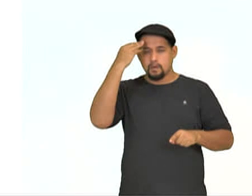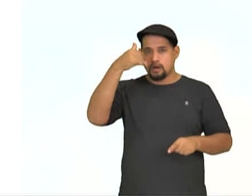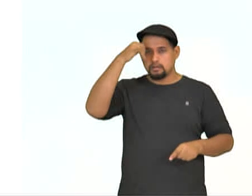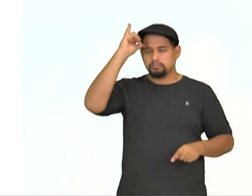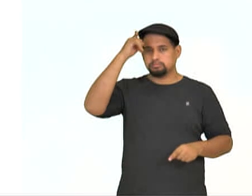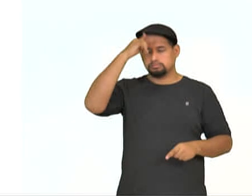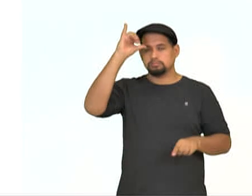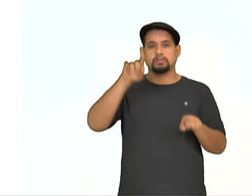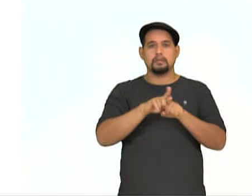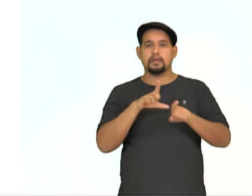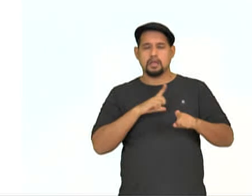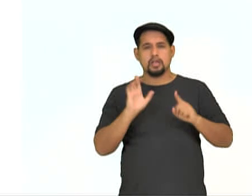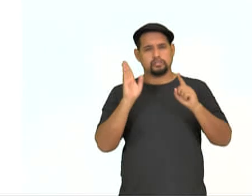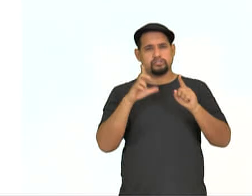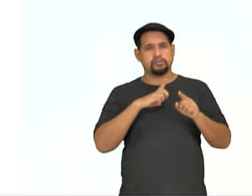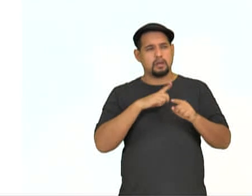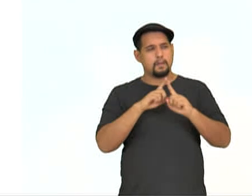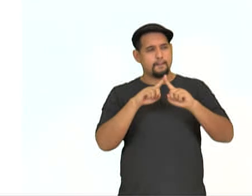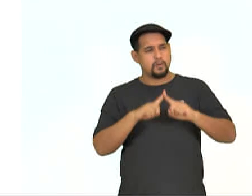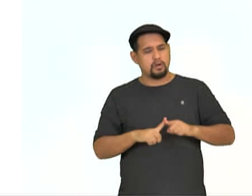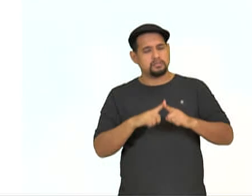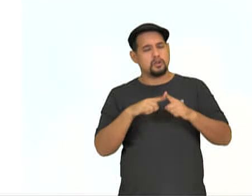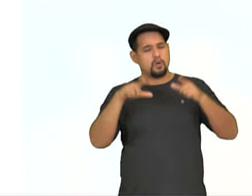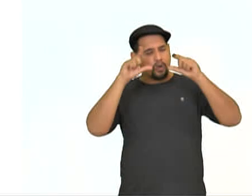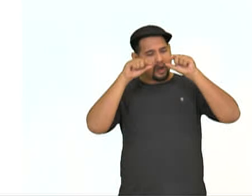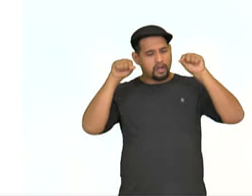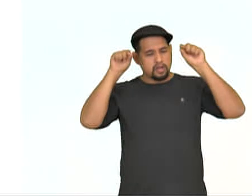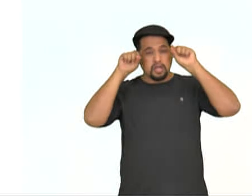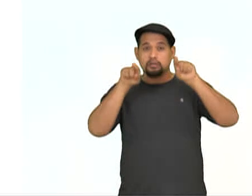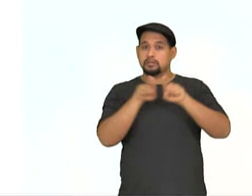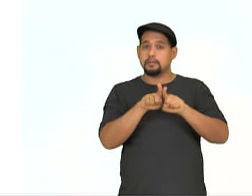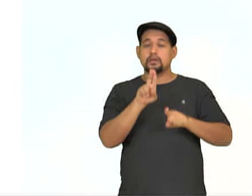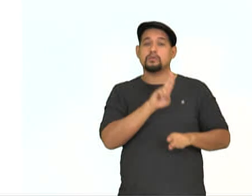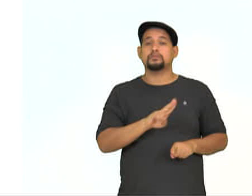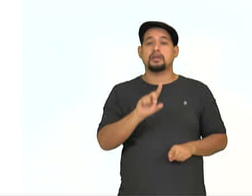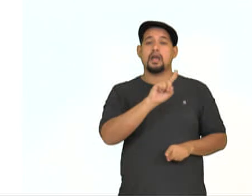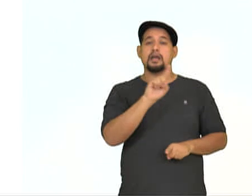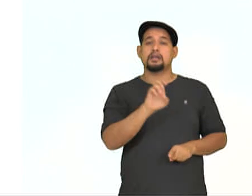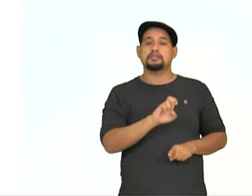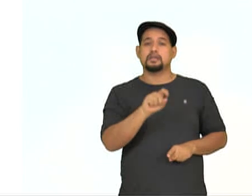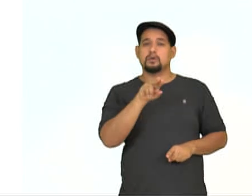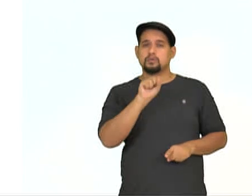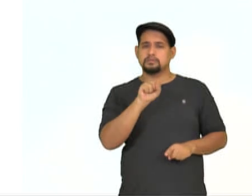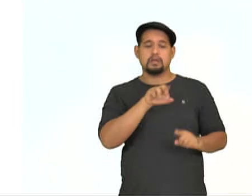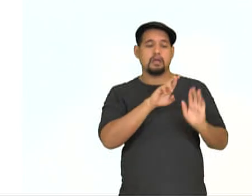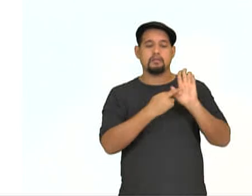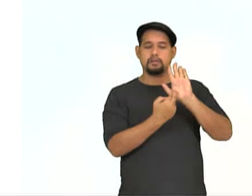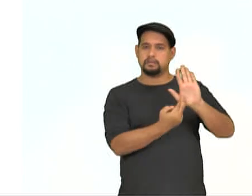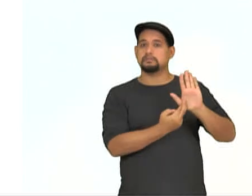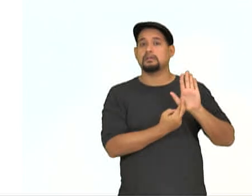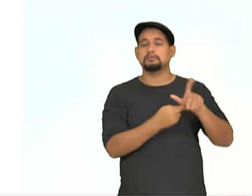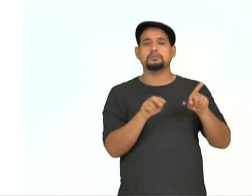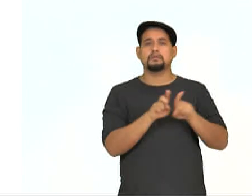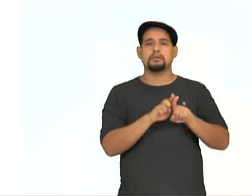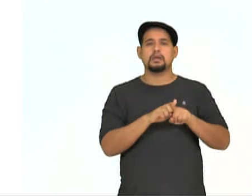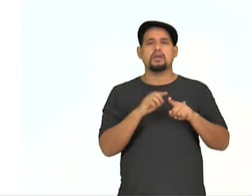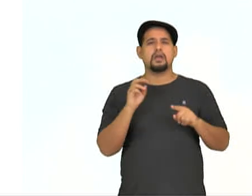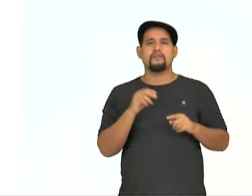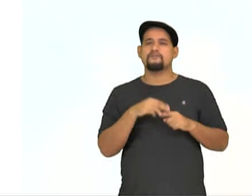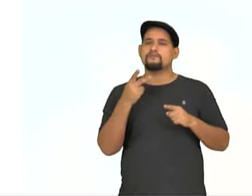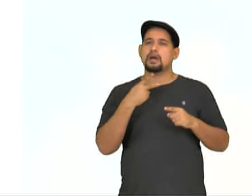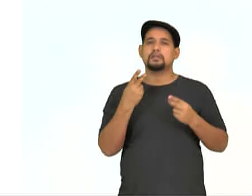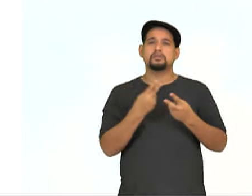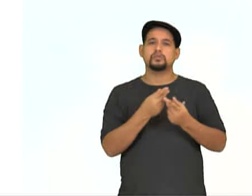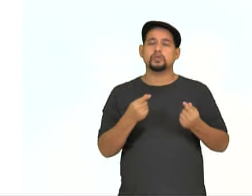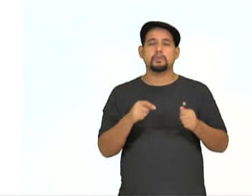acróbatas gregos aqui sobre o touro, e isso aqui é um festival em homenagem a Zeus. Então, quer dizer, está sendo retratado um pouco da mitologia, um pouco da